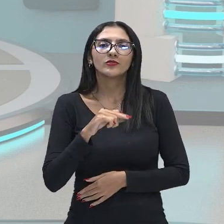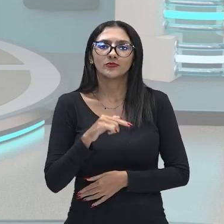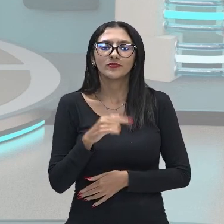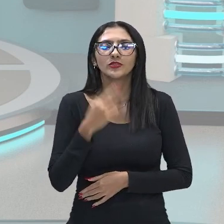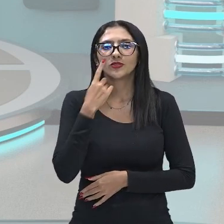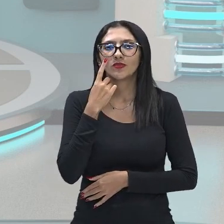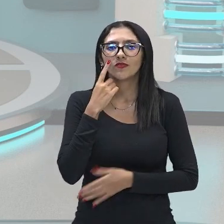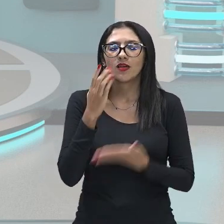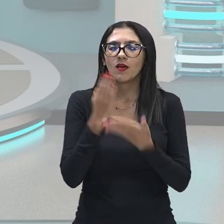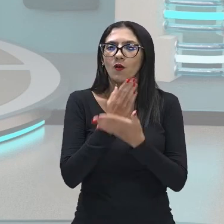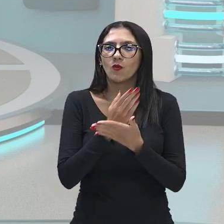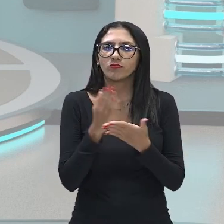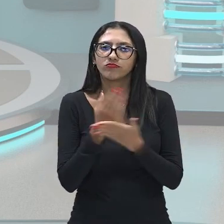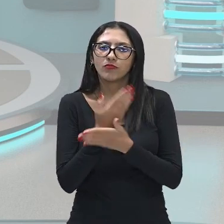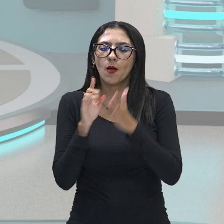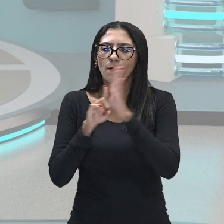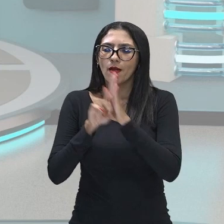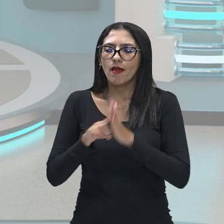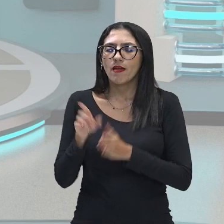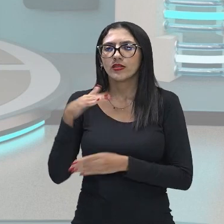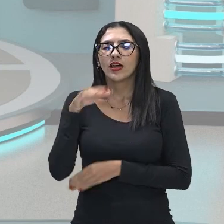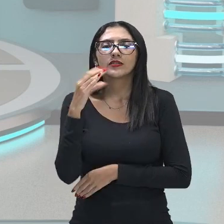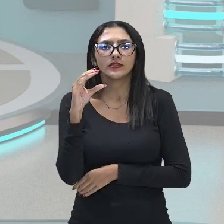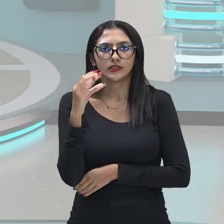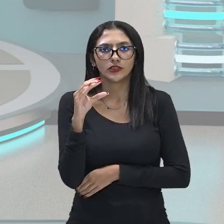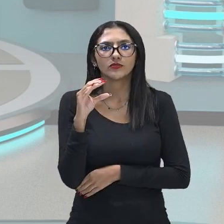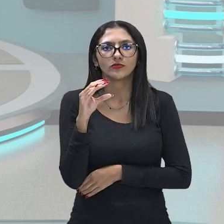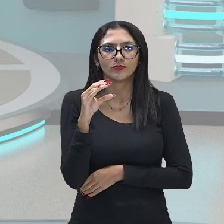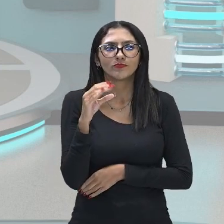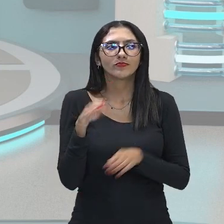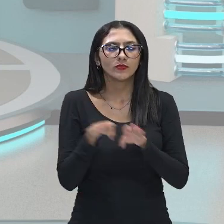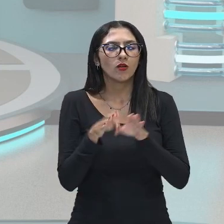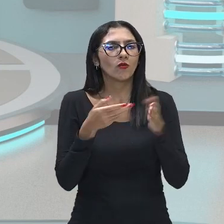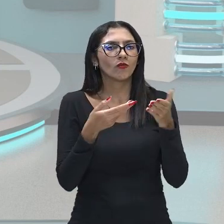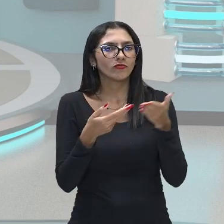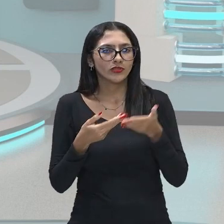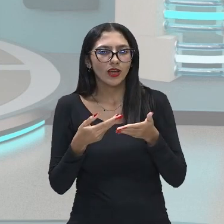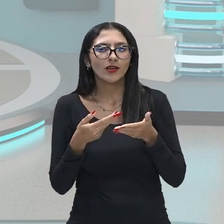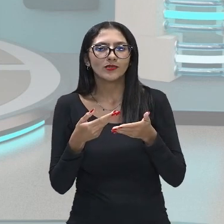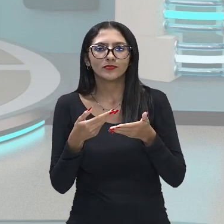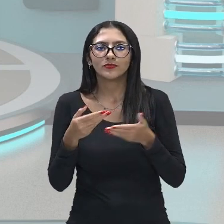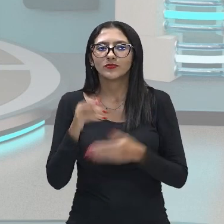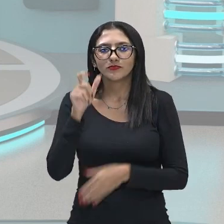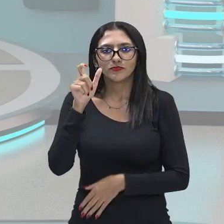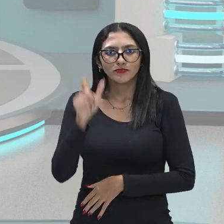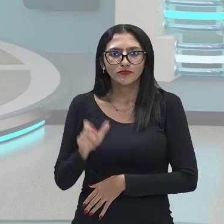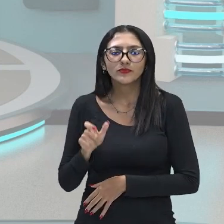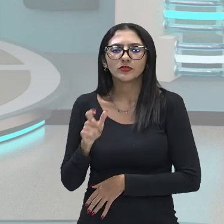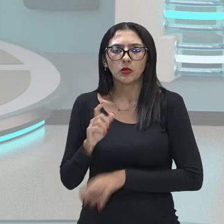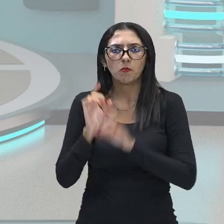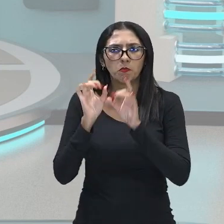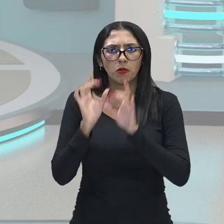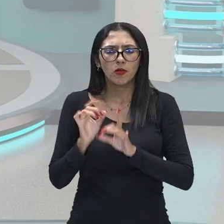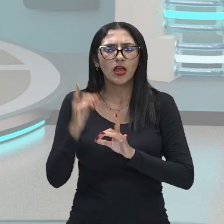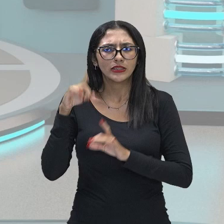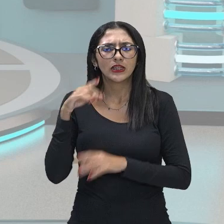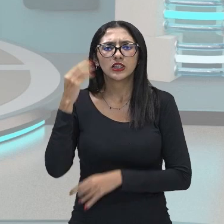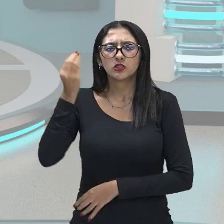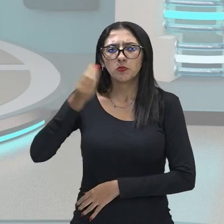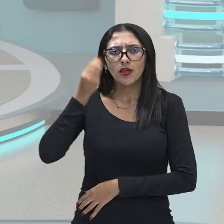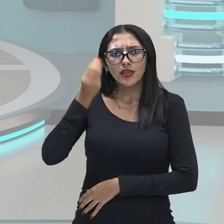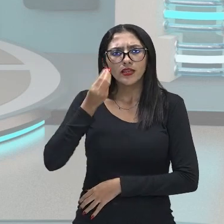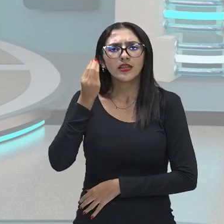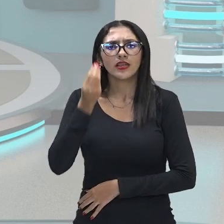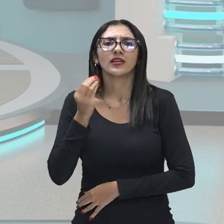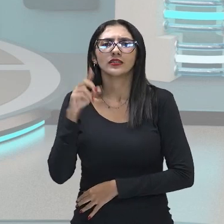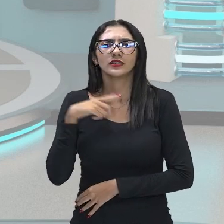conhecimentos científicos e eu quero convidar alguém uma referência dentro desse desse estabelecimento de